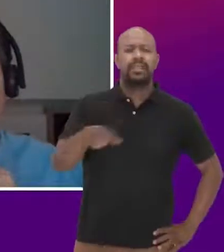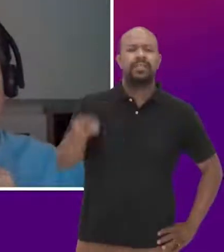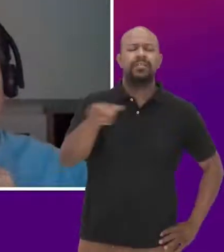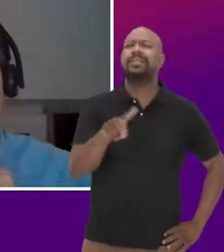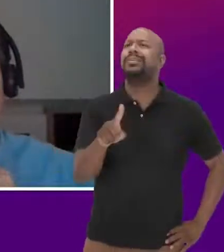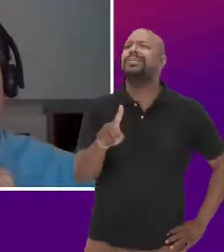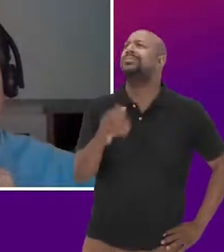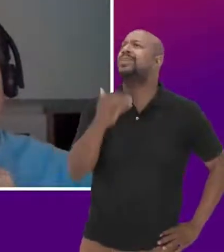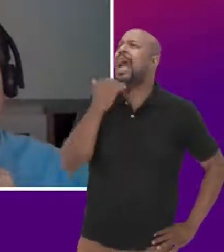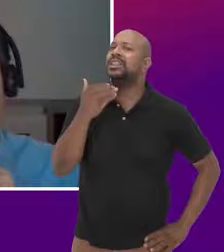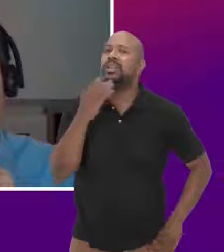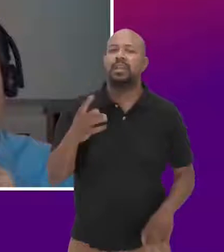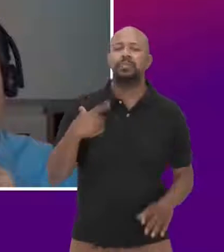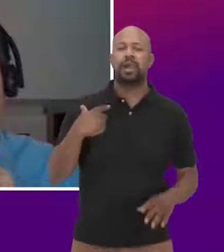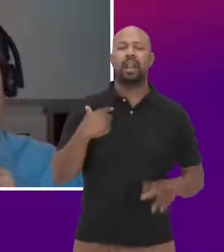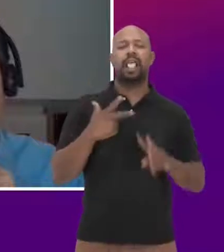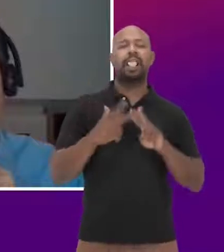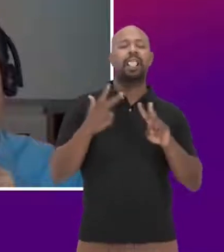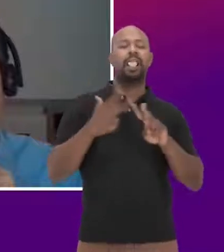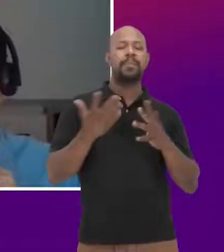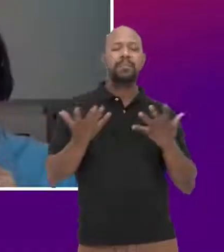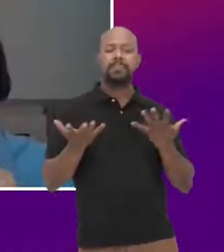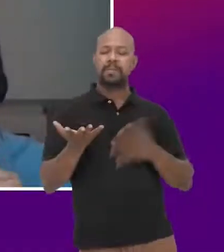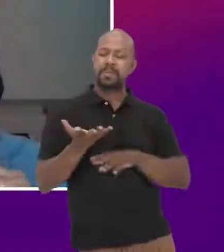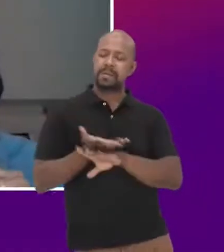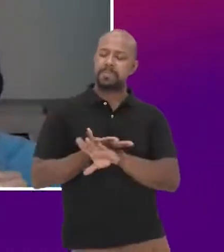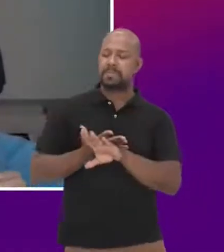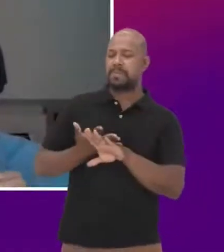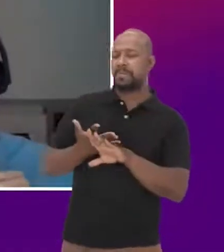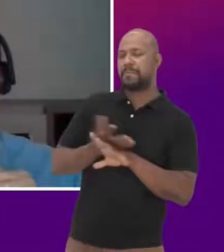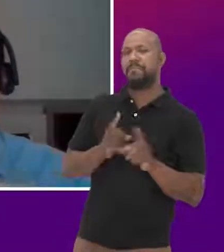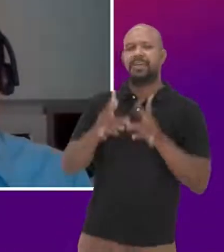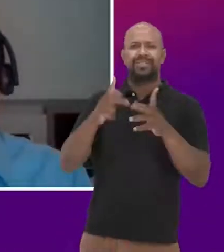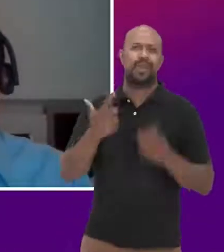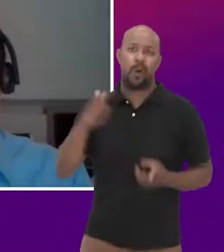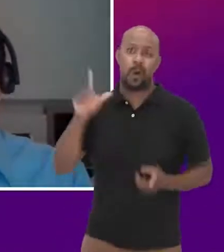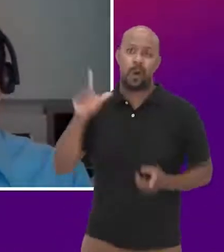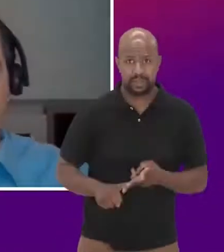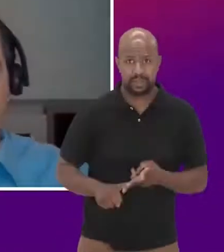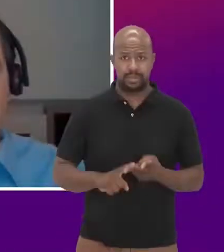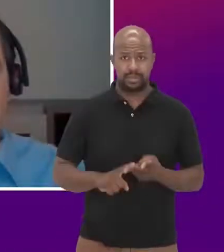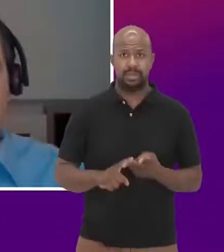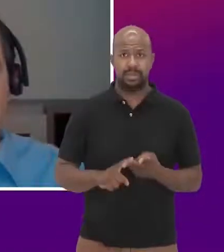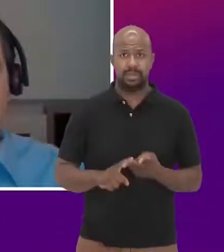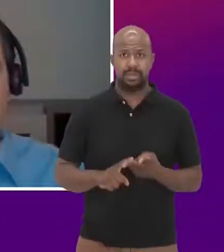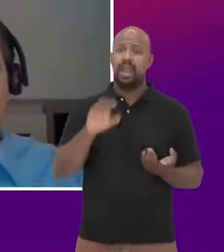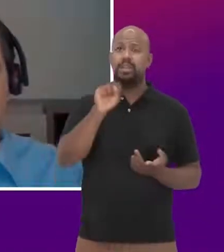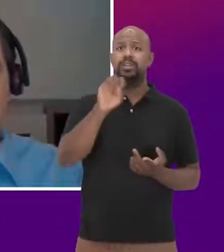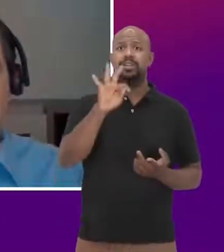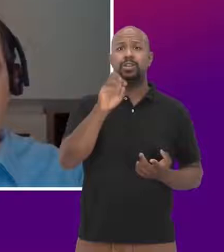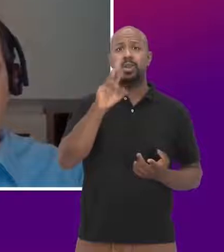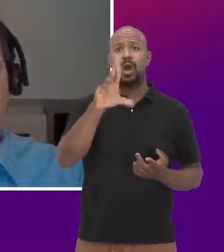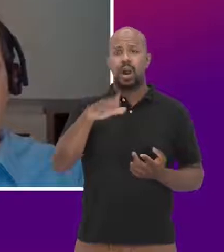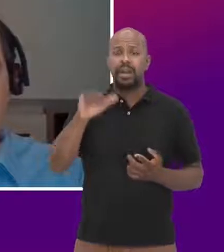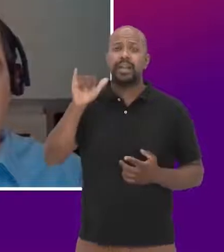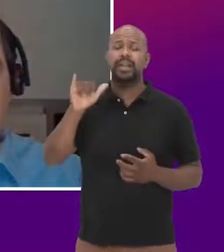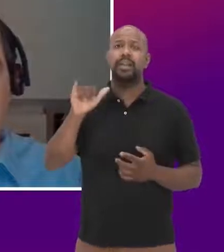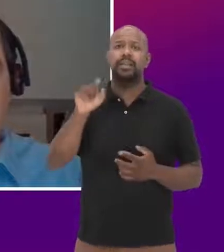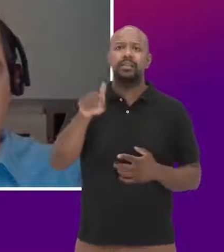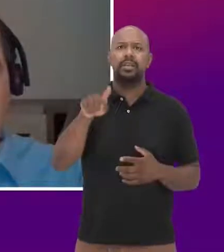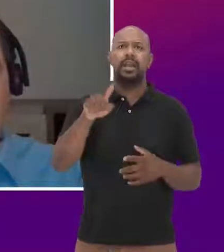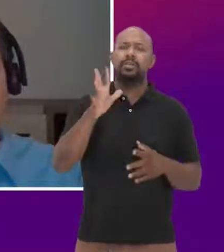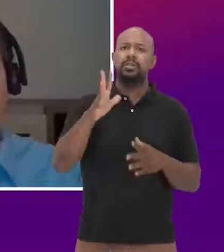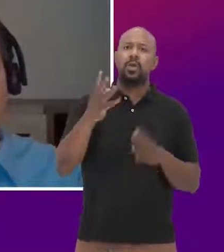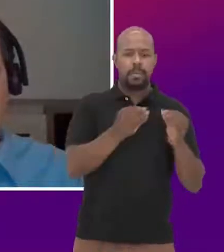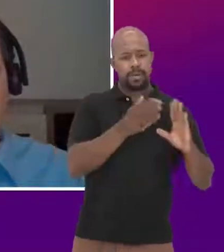adianta mais muito papo de vendedor, o papo de vendedor é outro, o storytelling desde a jornada